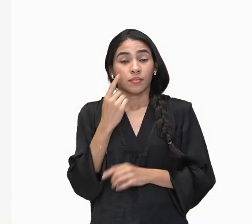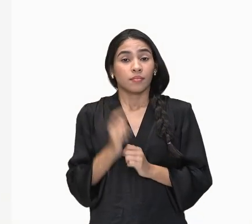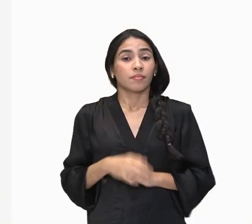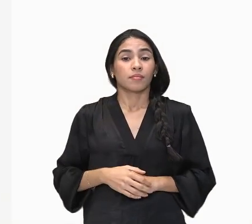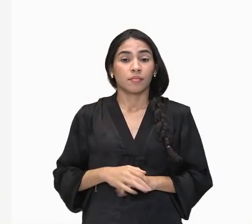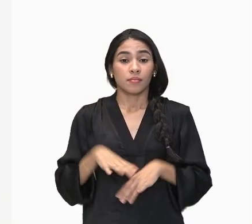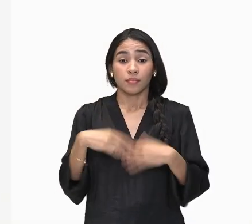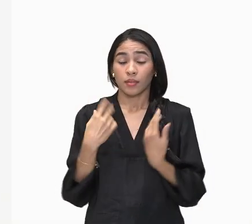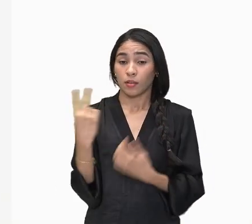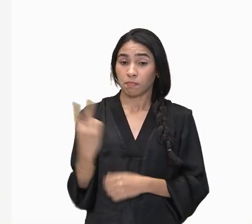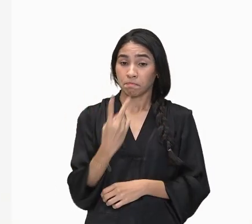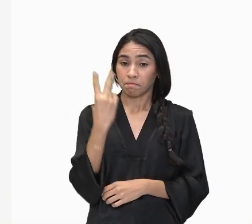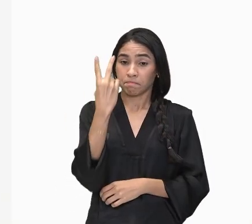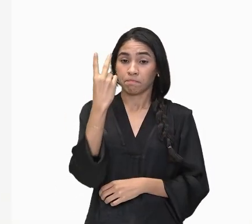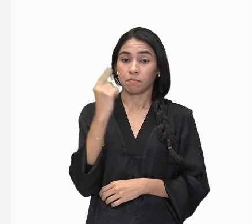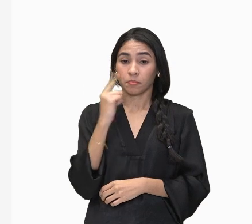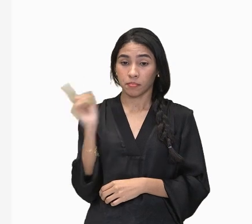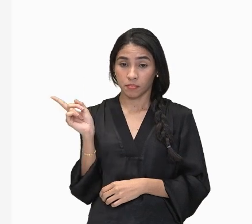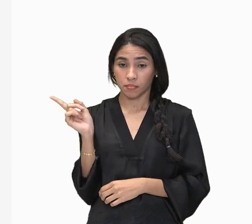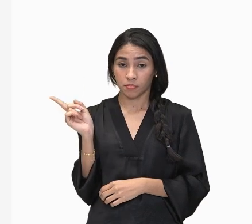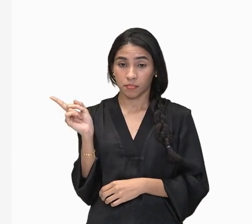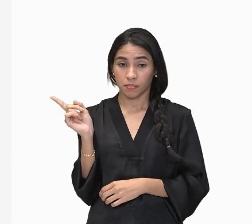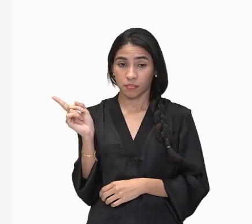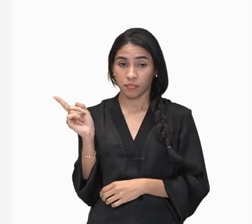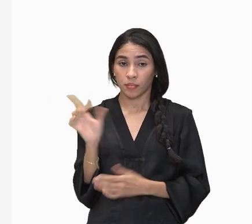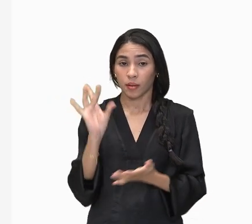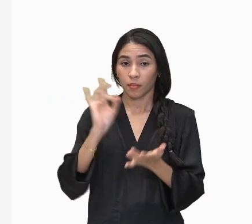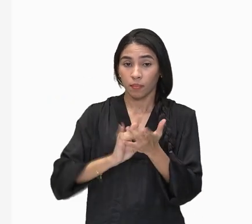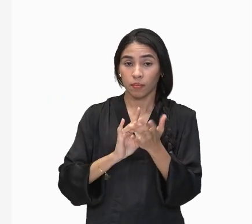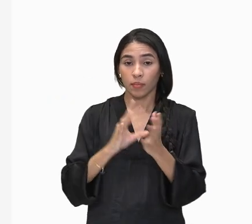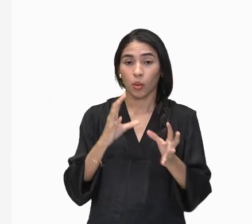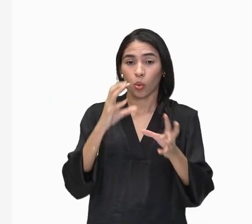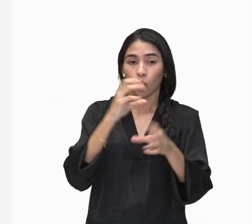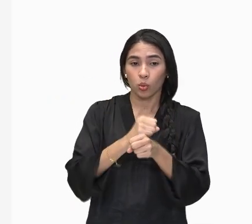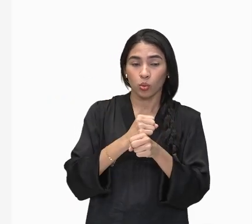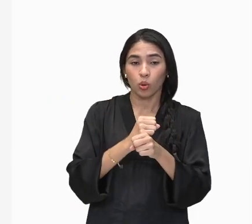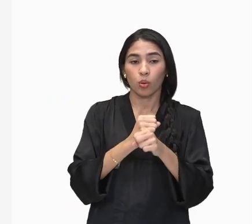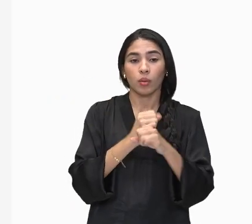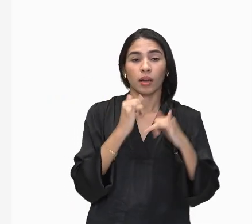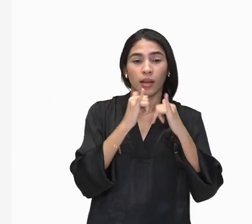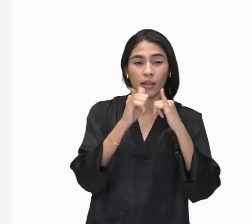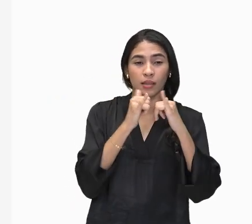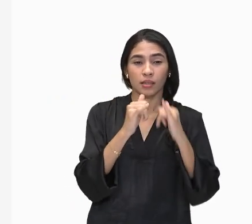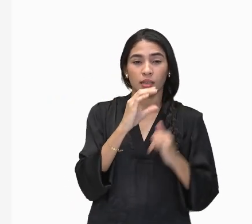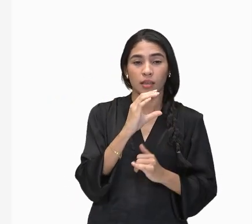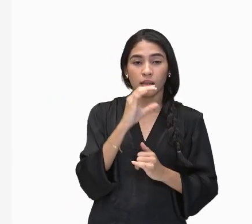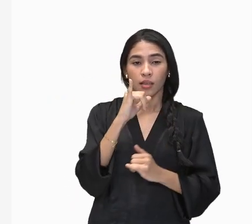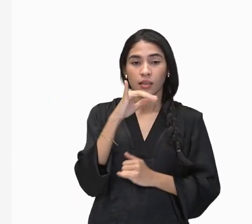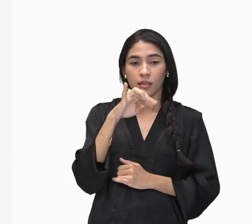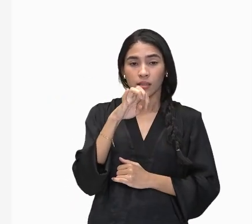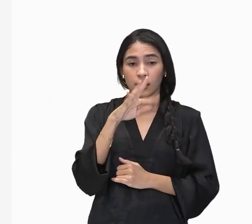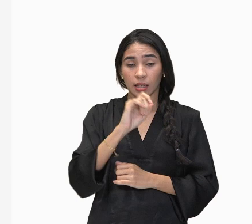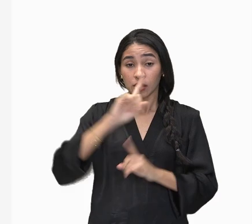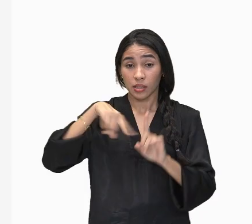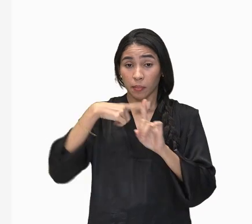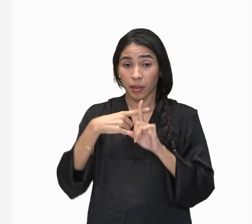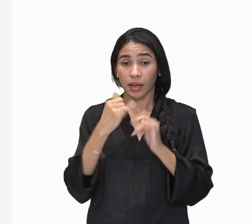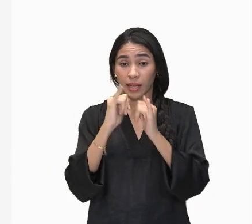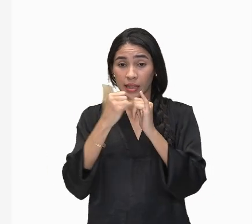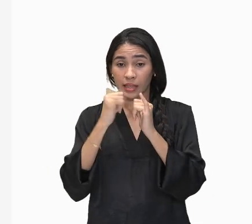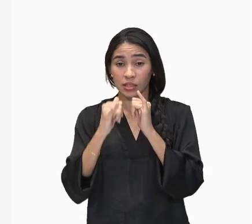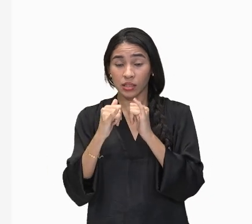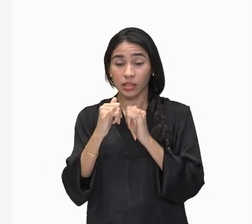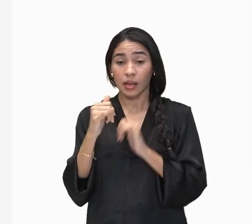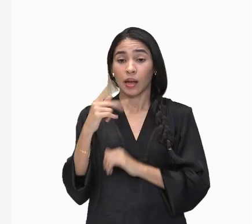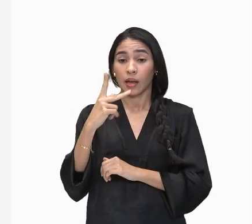grandeza escalar, definida pela soma de energia cinética com energia potencial, está